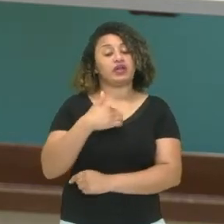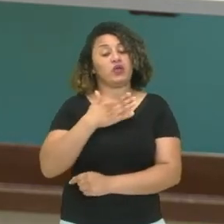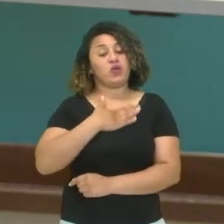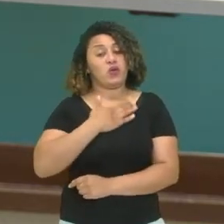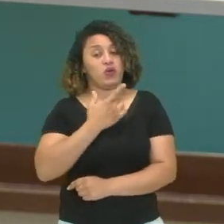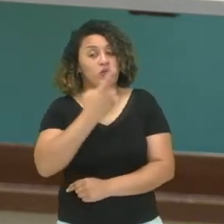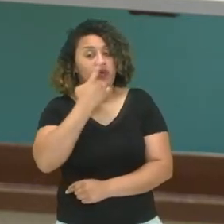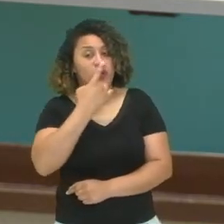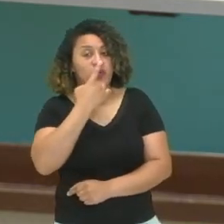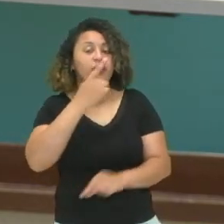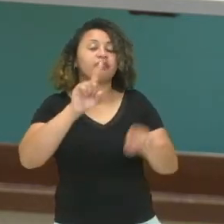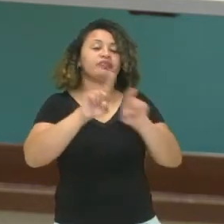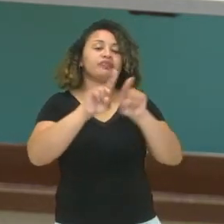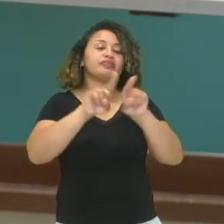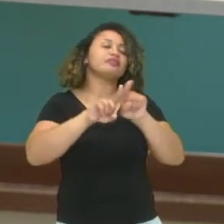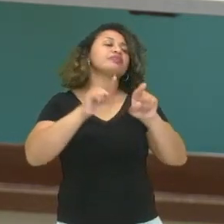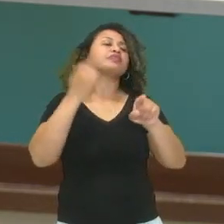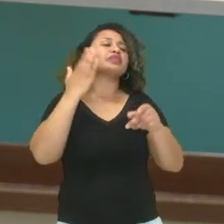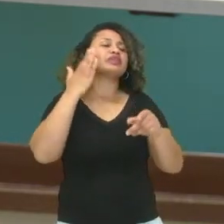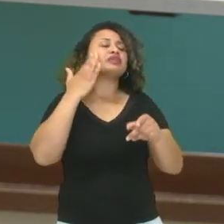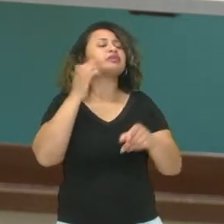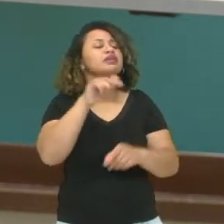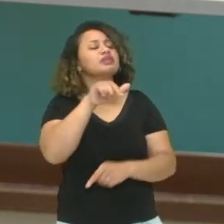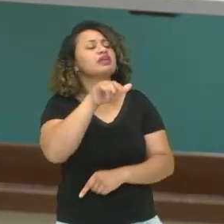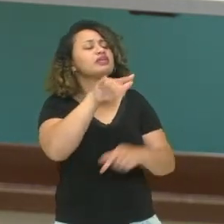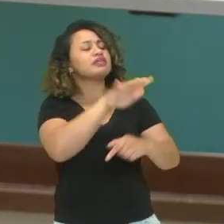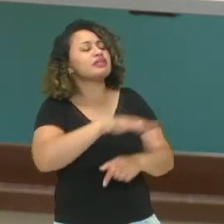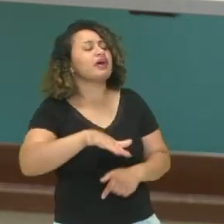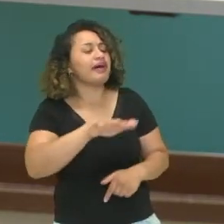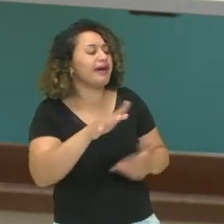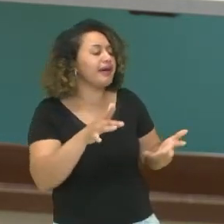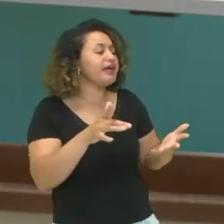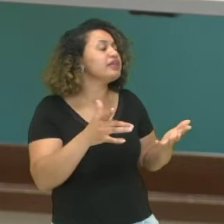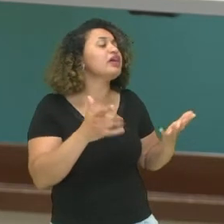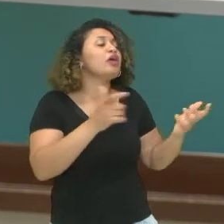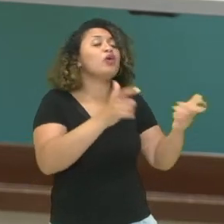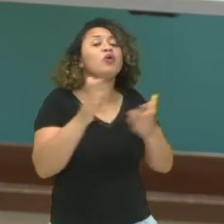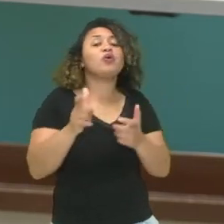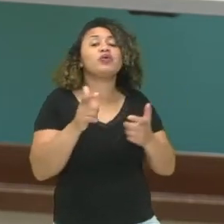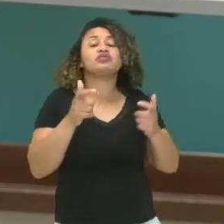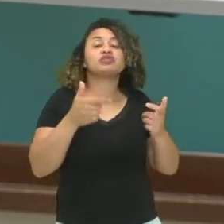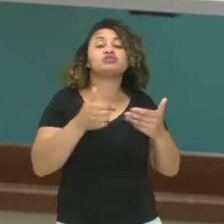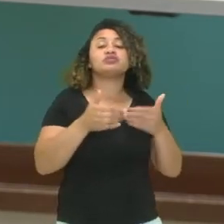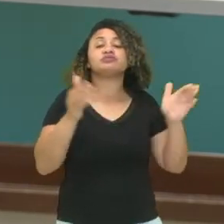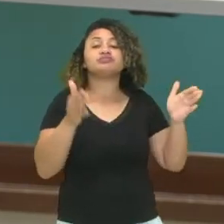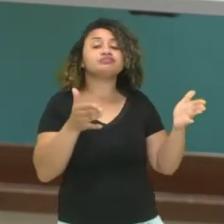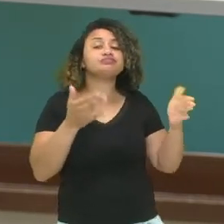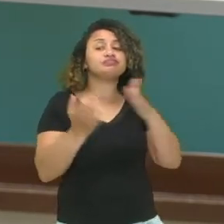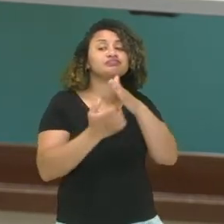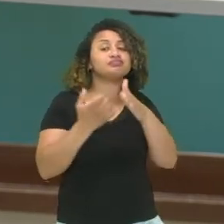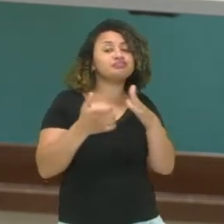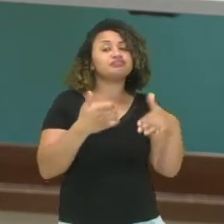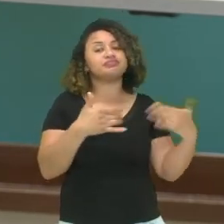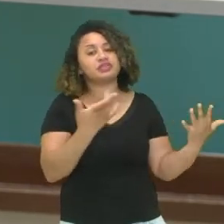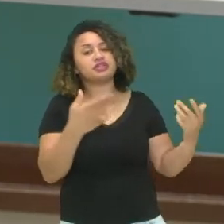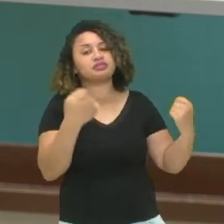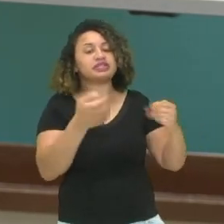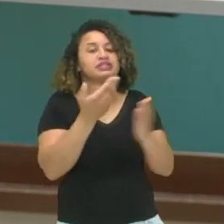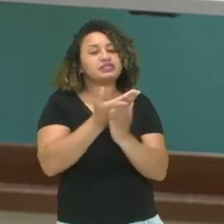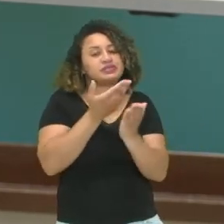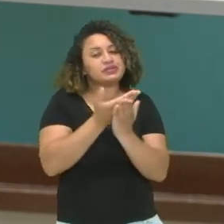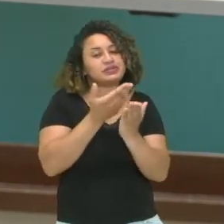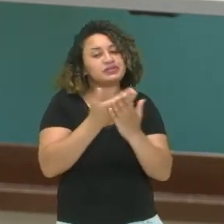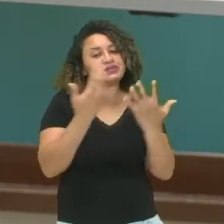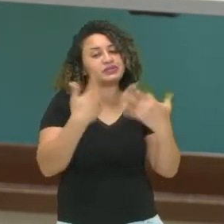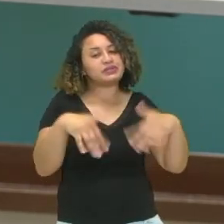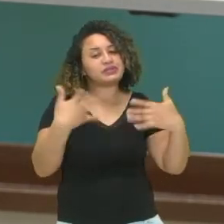e também eu preciso saber se naquela afinidade, aonde que eu posso abrir esse negócio. Então, para isso, eu tenho que estudar bastante.